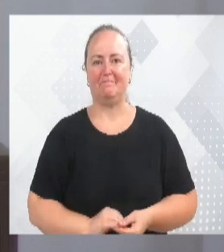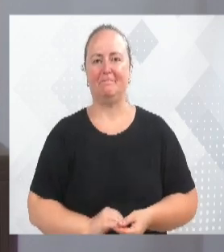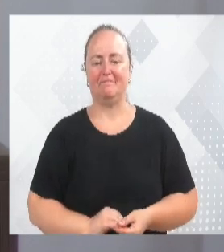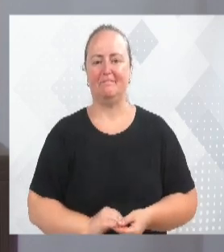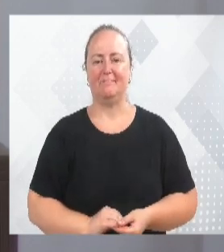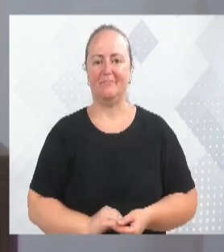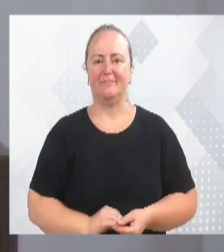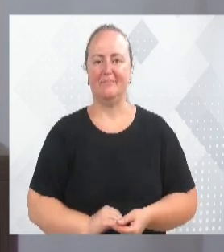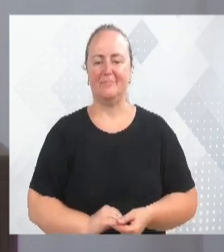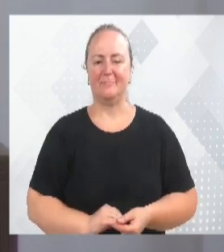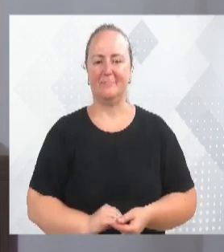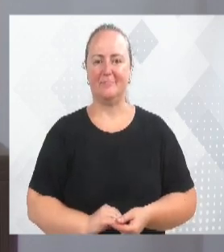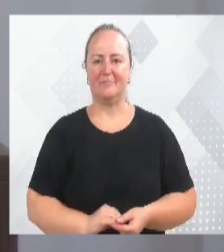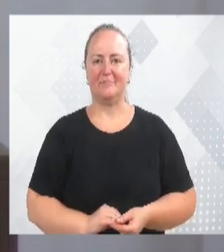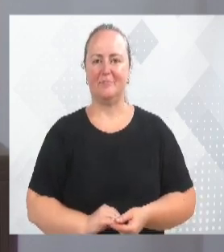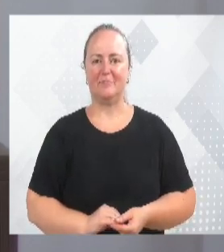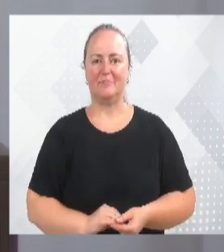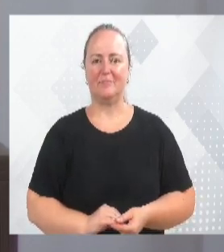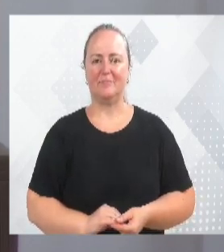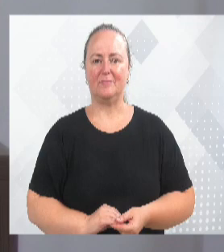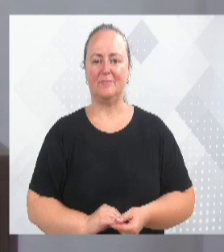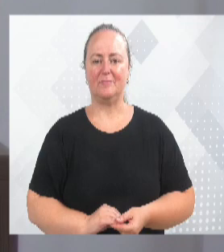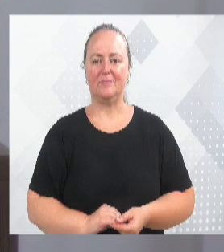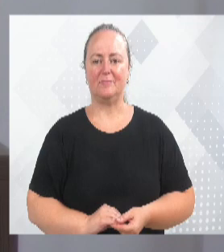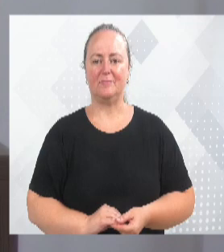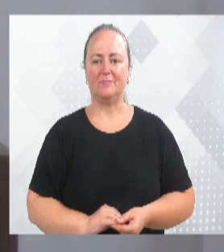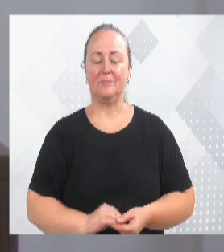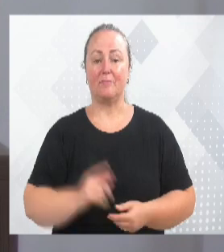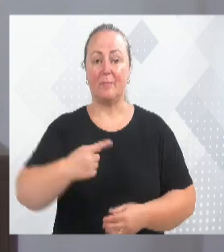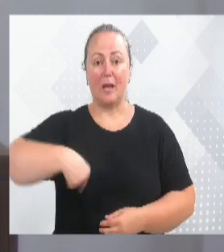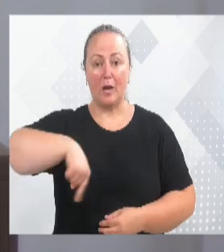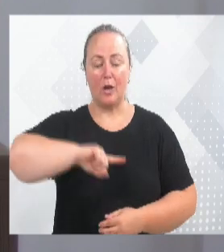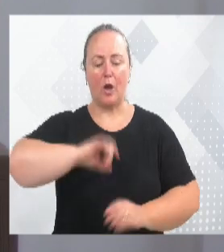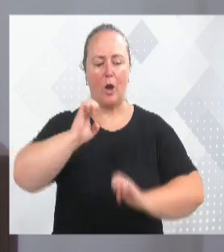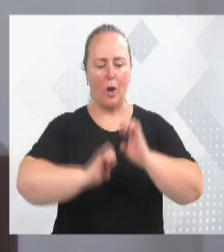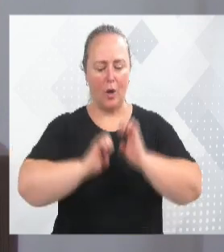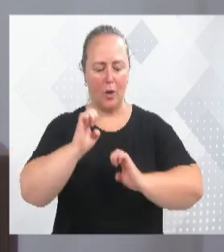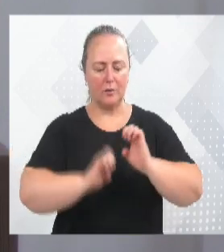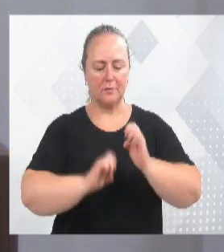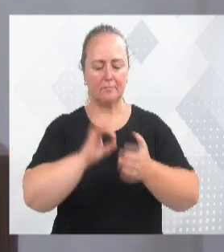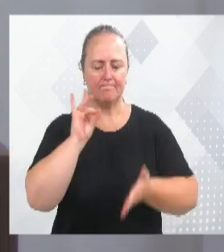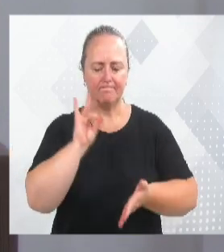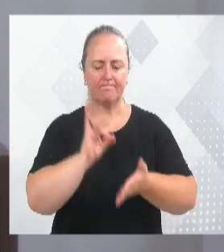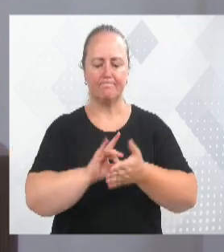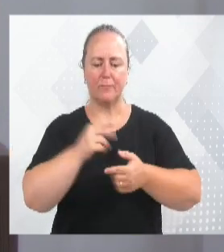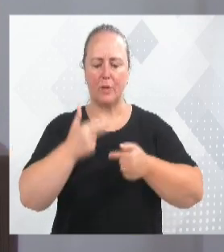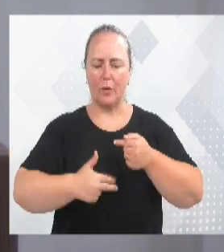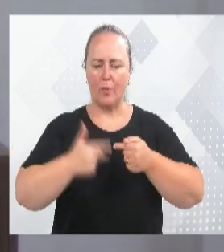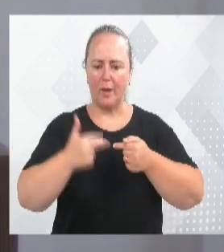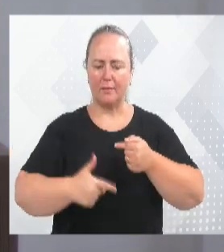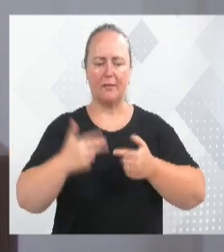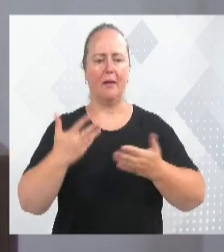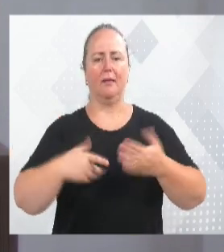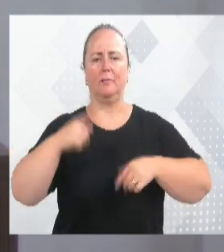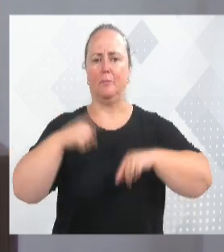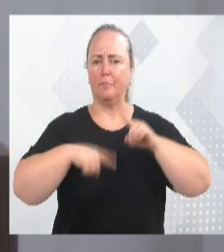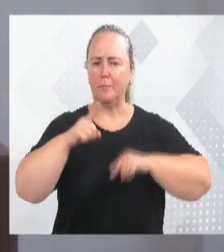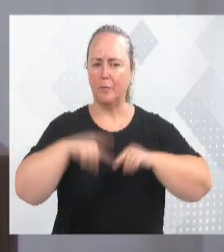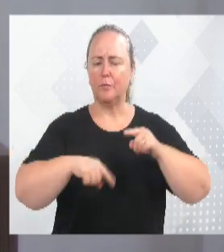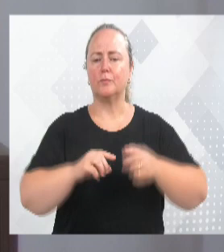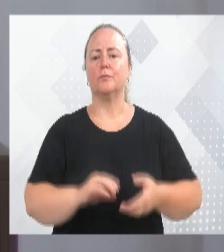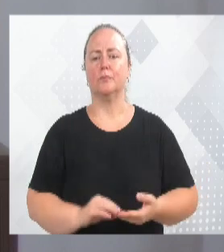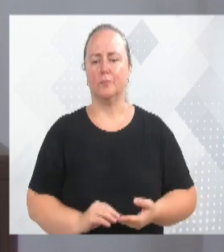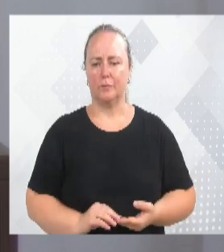a gente sempre, como indústria, a gente sempre preservou muito a nossa qualidade dos produtos, né? E a